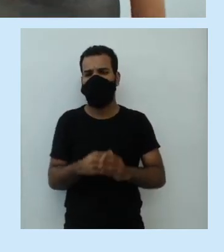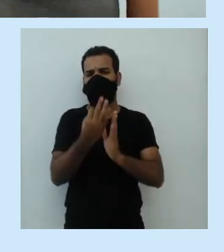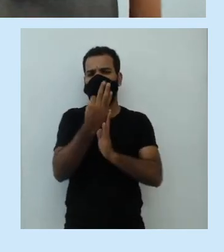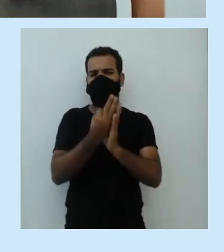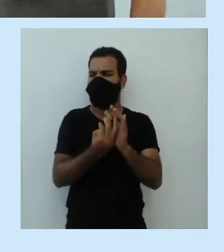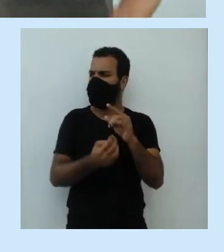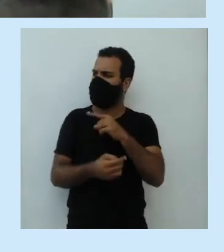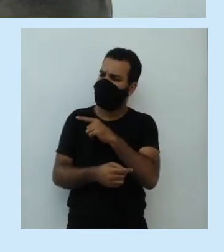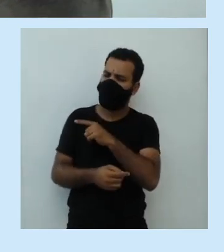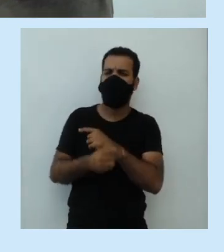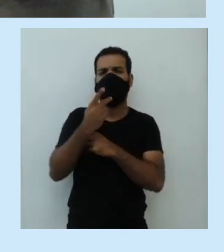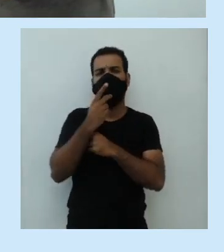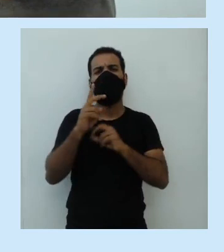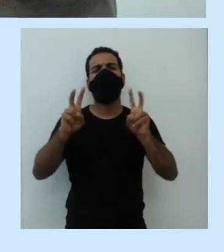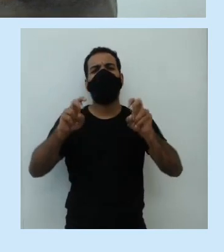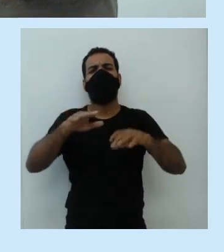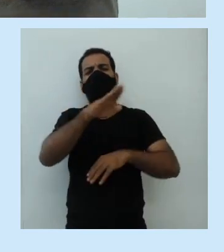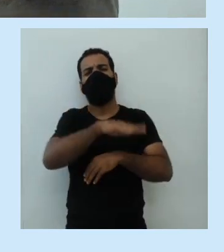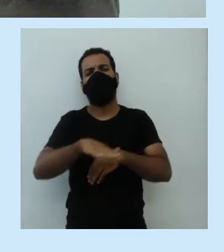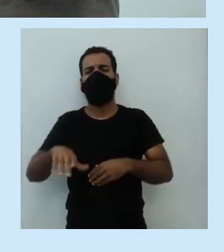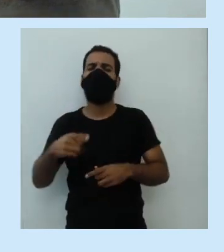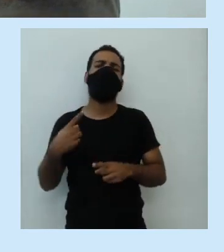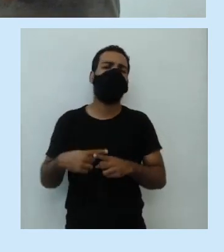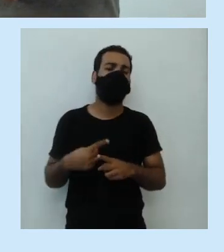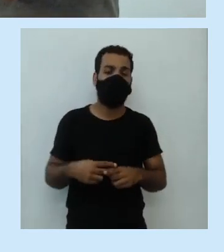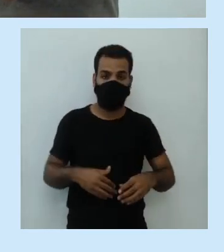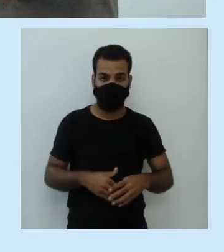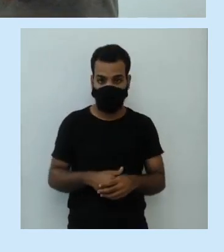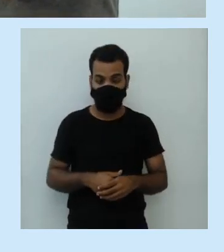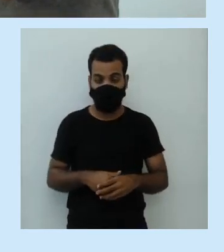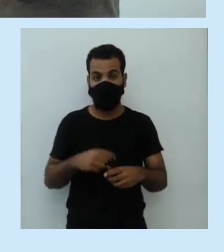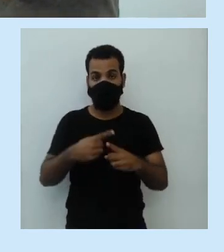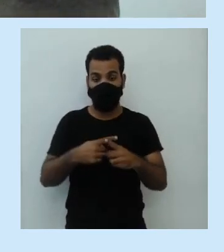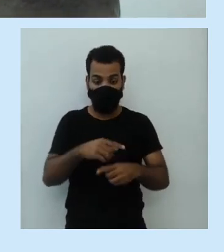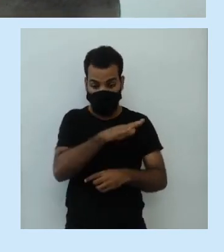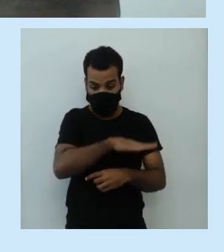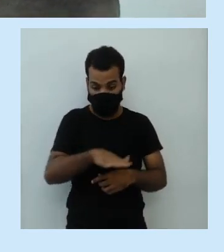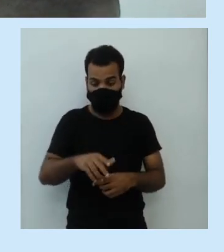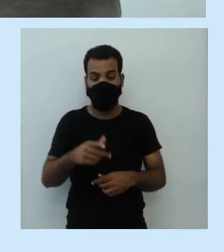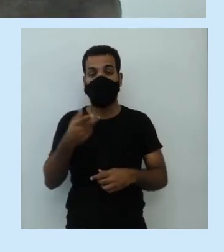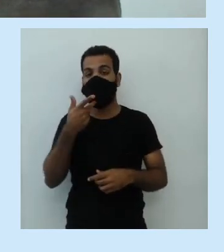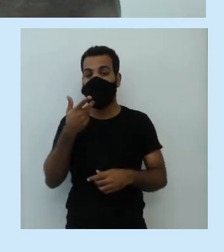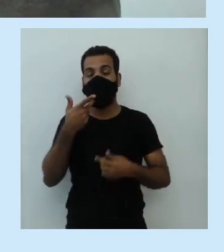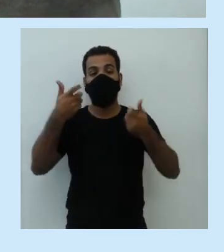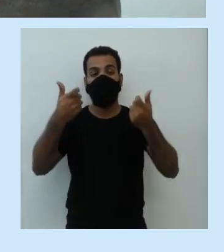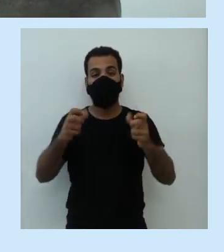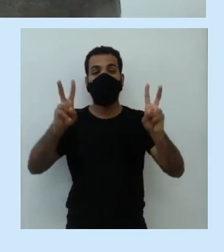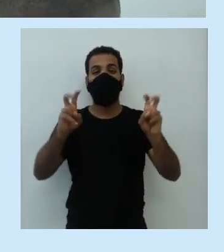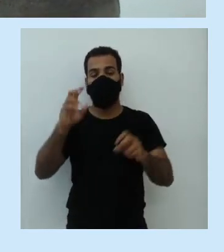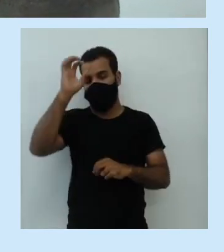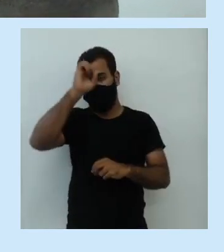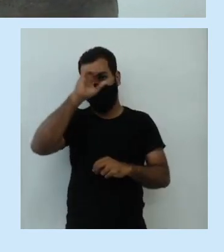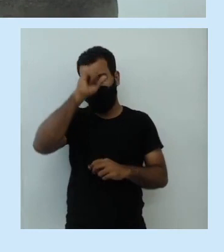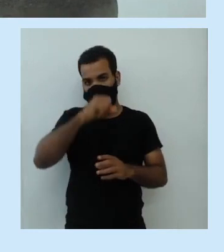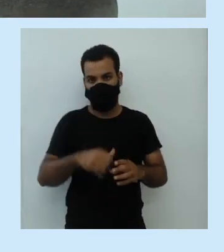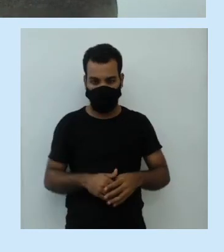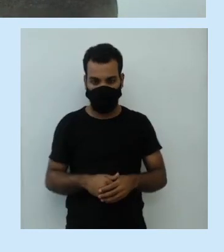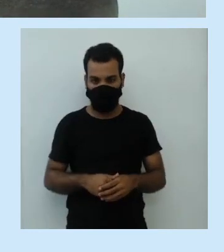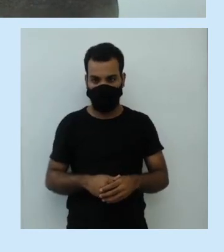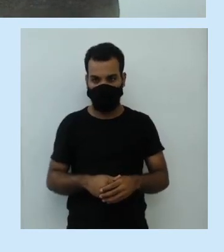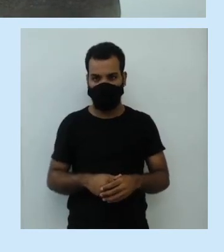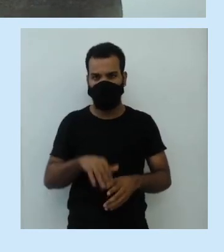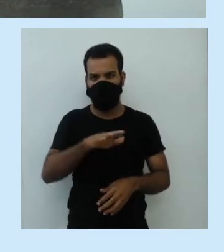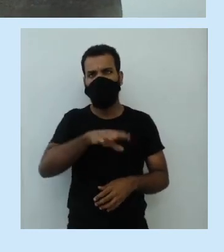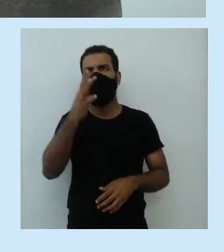crianças? Porque a criança, ela está naquela fase de aprendizagem. Tudo que a criança vê, ela aprende,